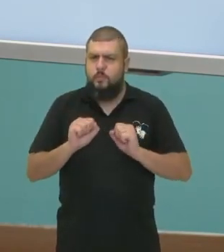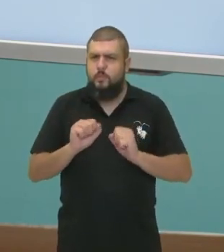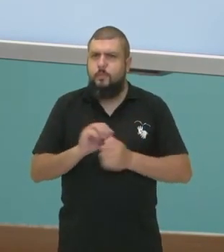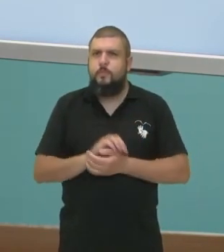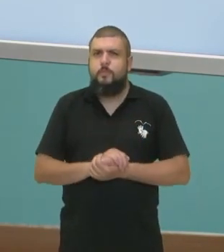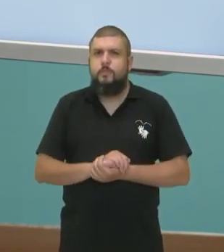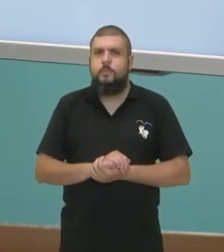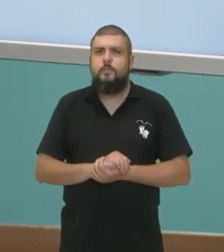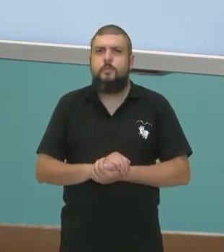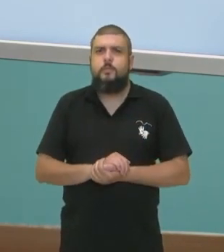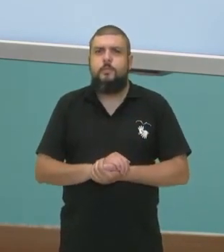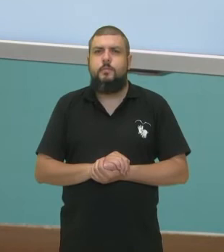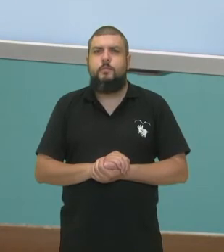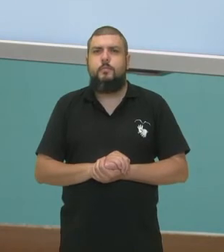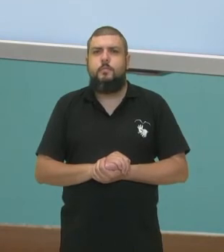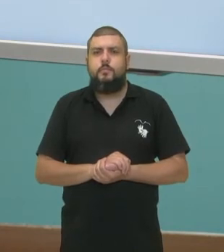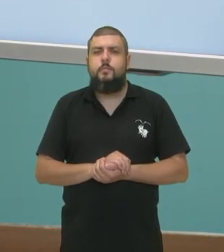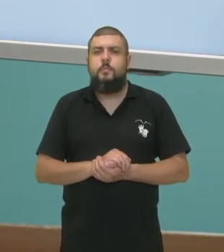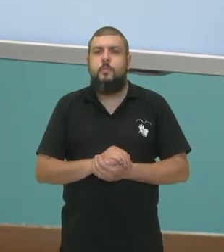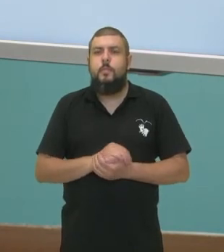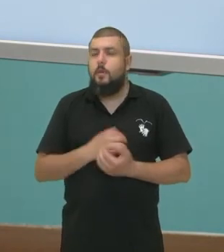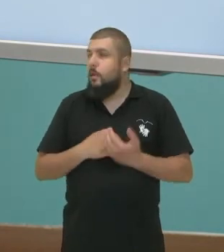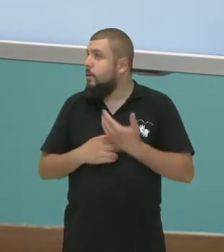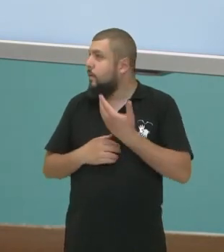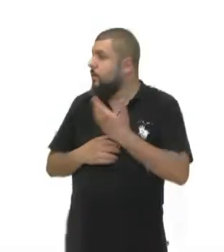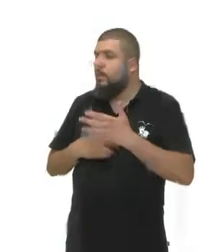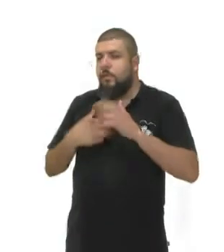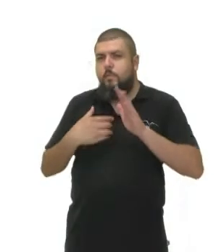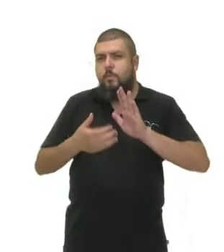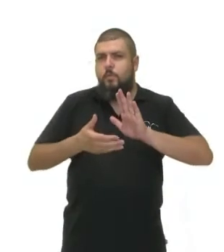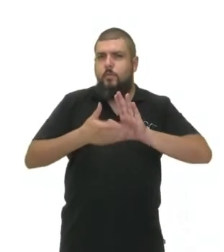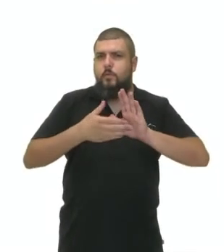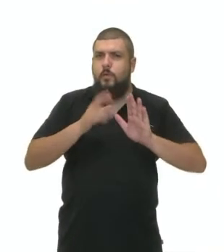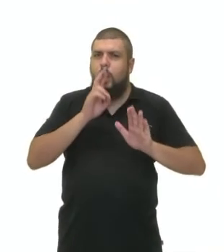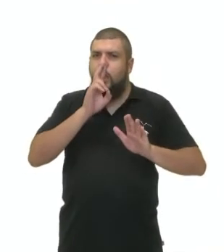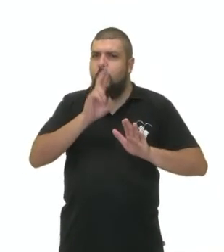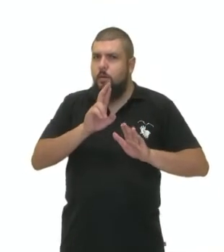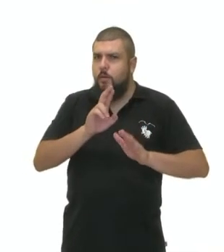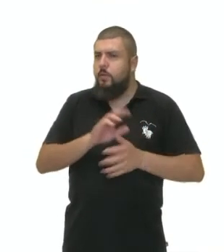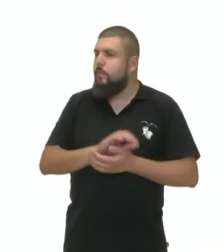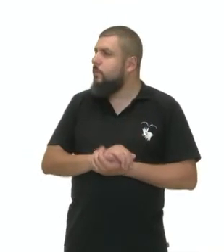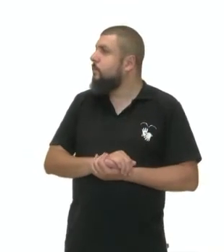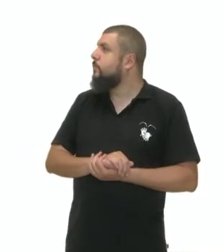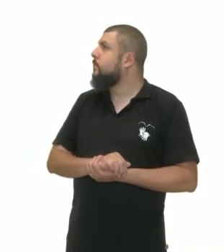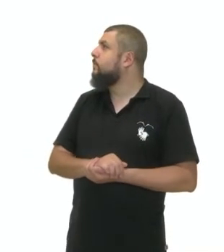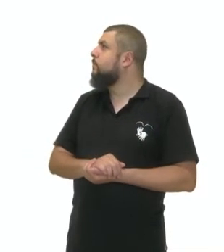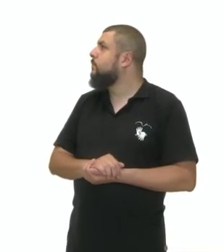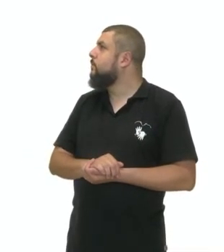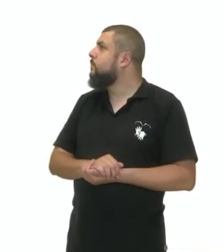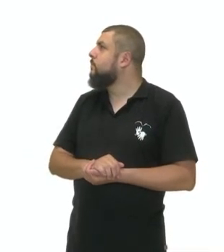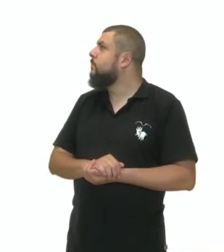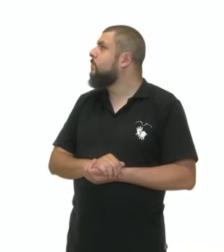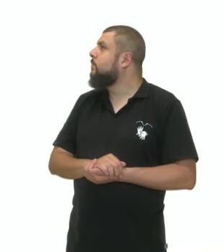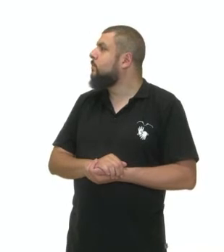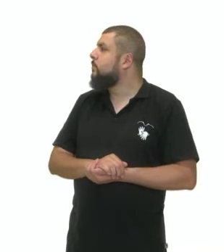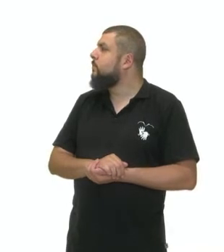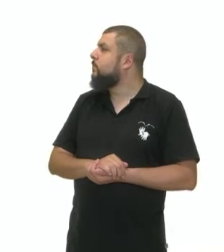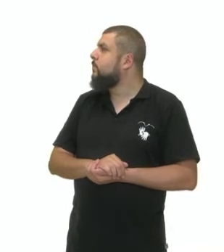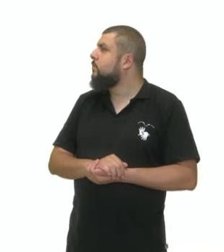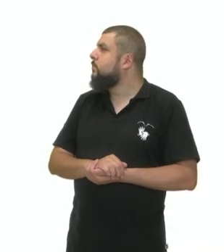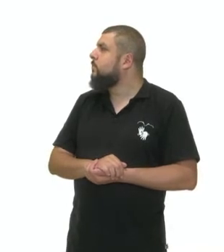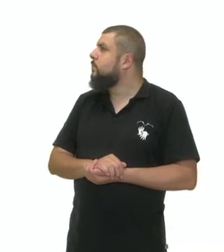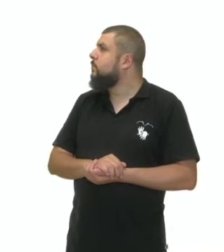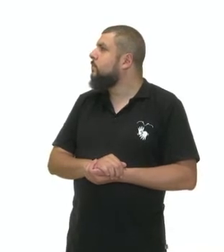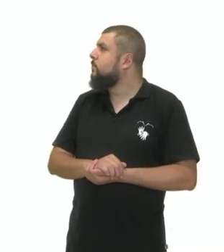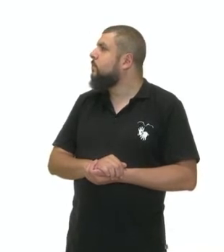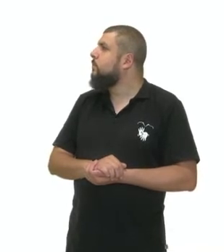Olha lá. Uma possibilidade de resposta, certo? Sim, segundo a notícia, a moda é dictada como uma norma e põe